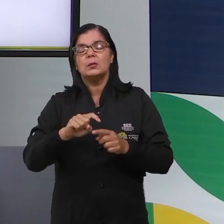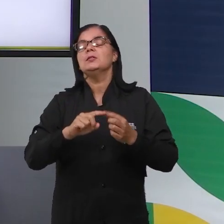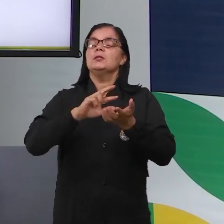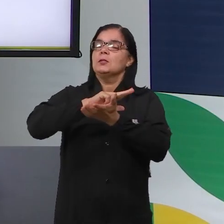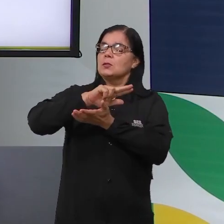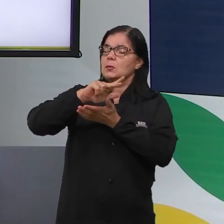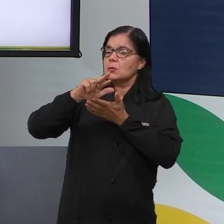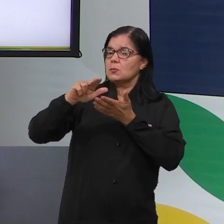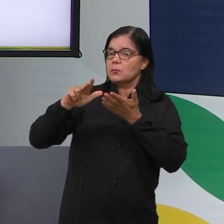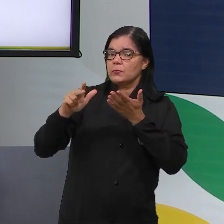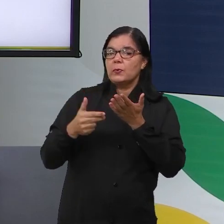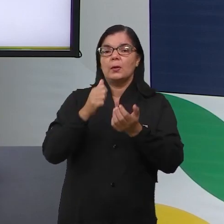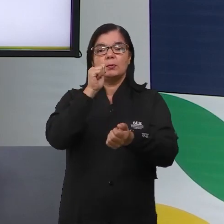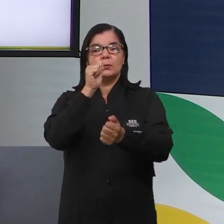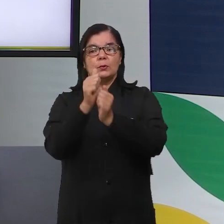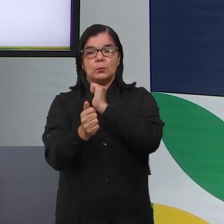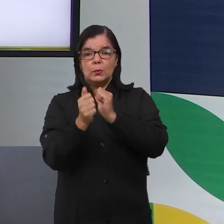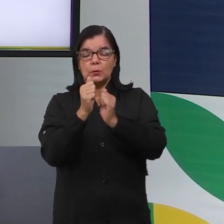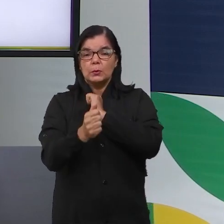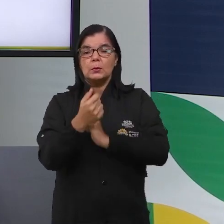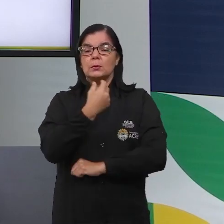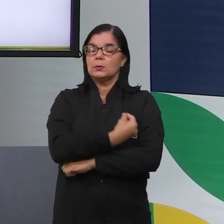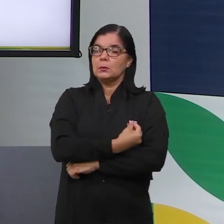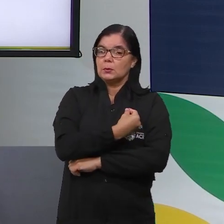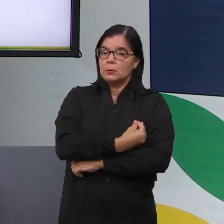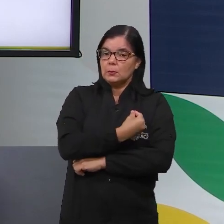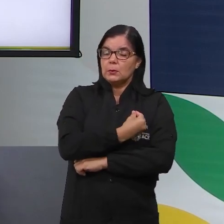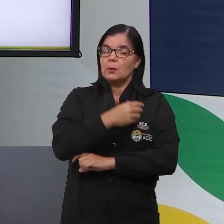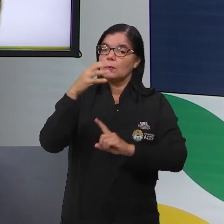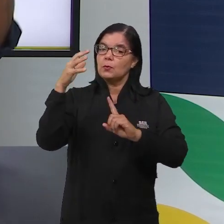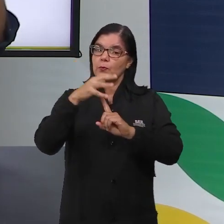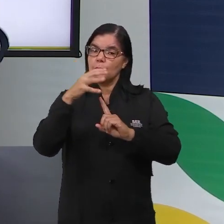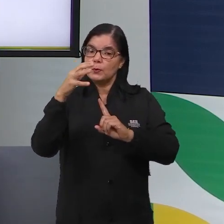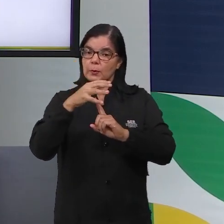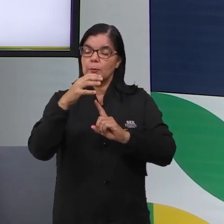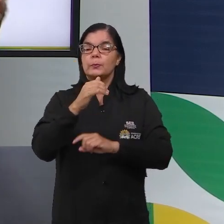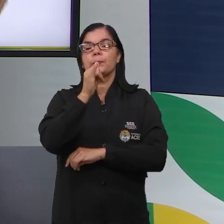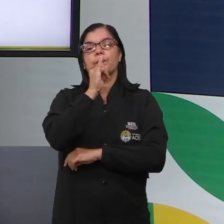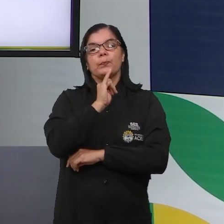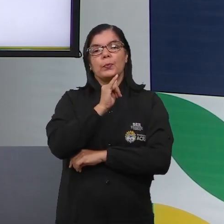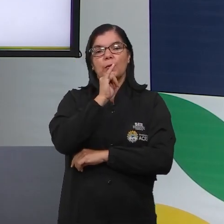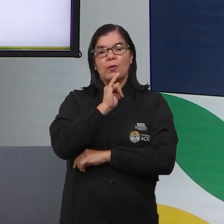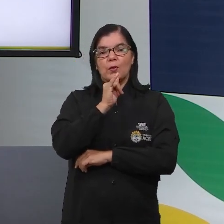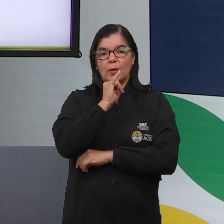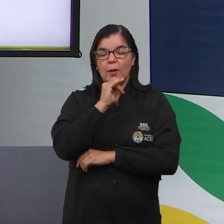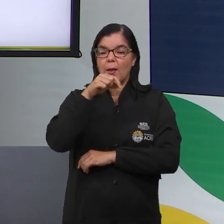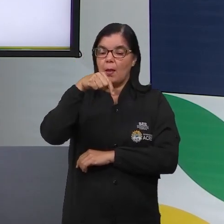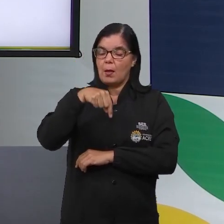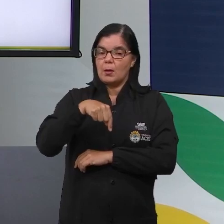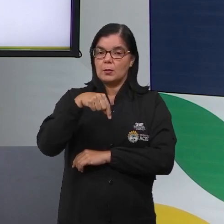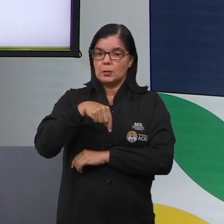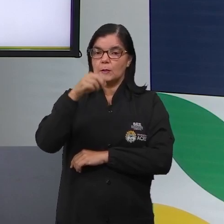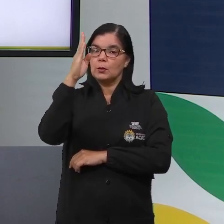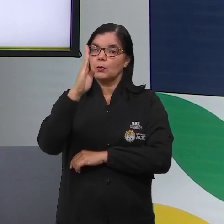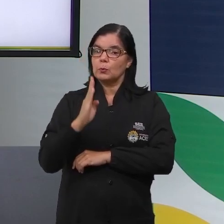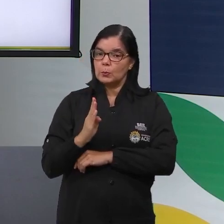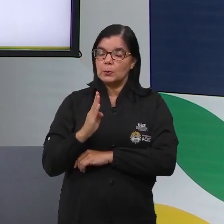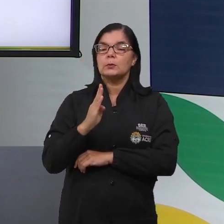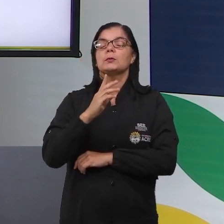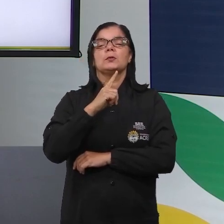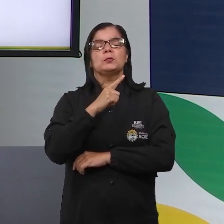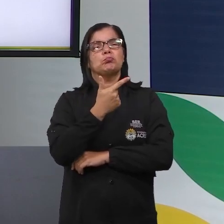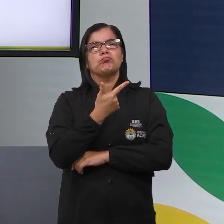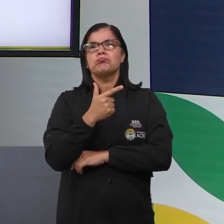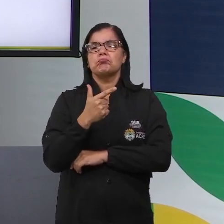são várias modalidades em que a gente acaba vivenciando, sendo influenciado por elas. Por exemplo, aqui no Brasil, nós